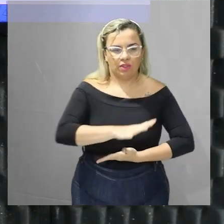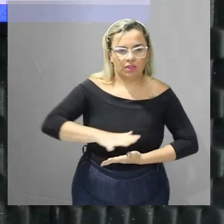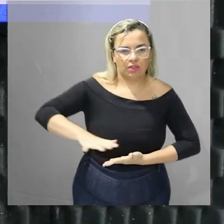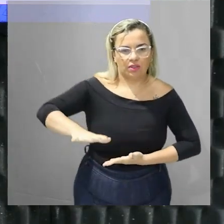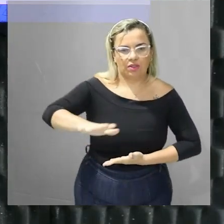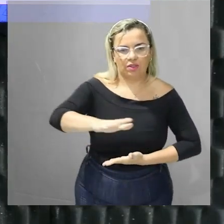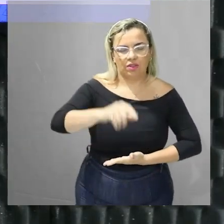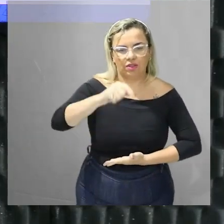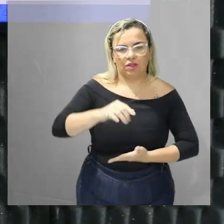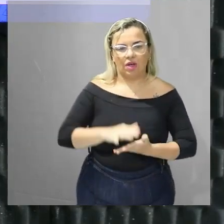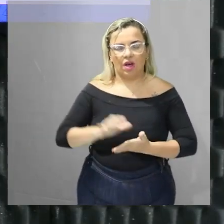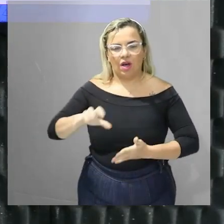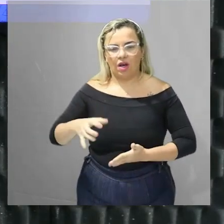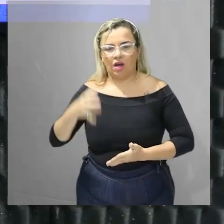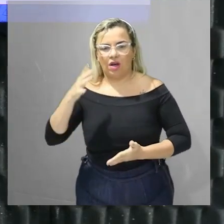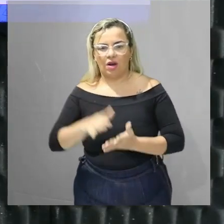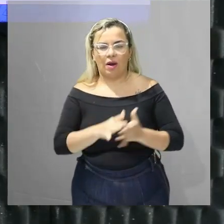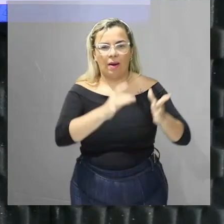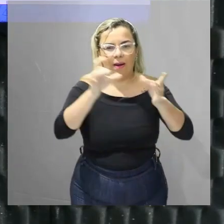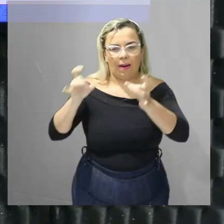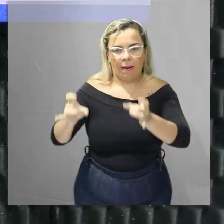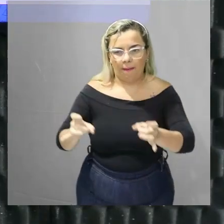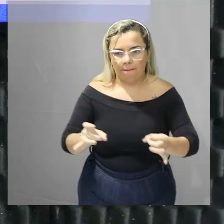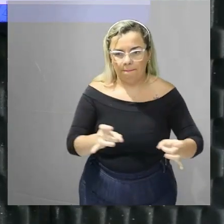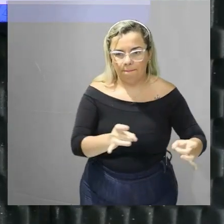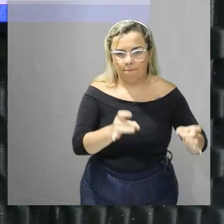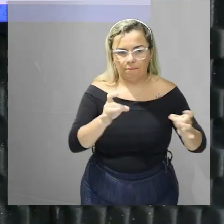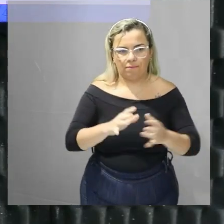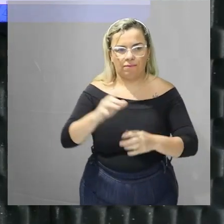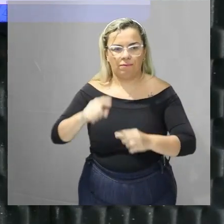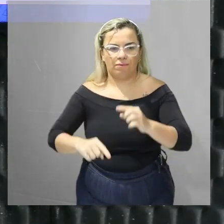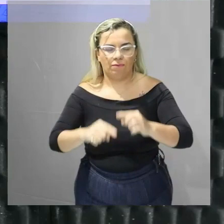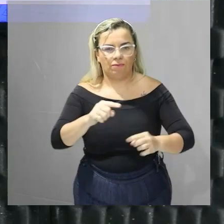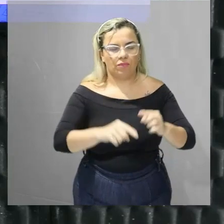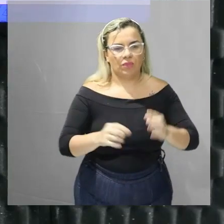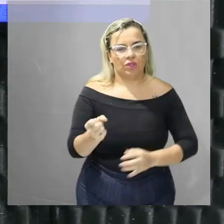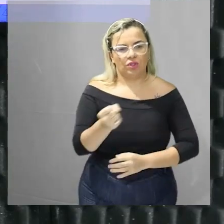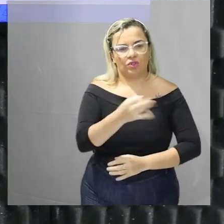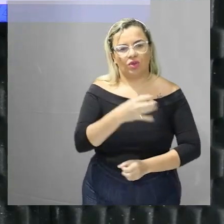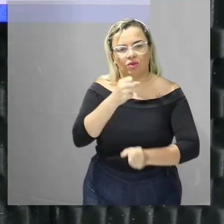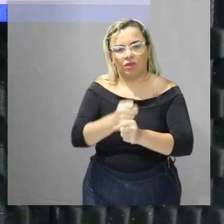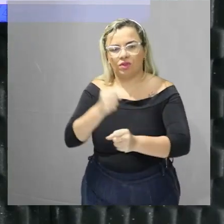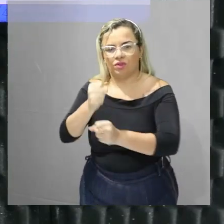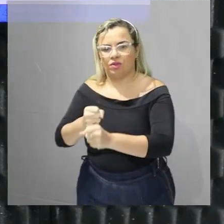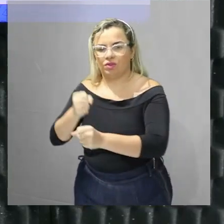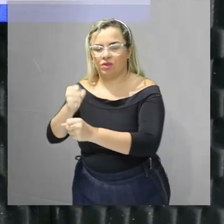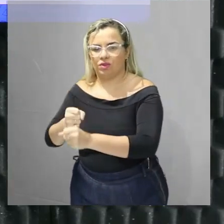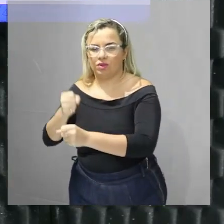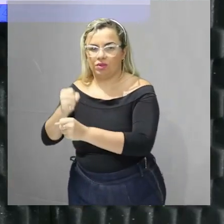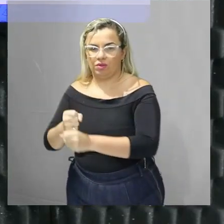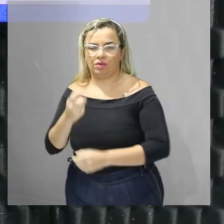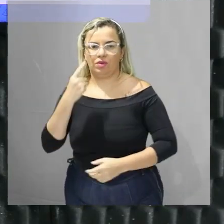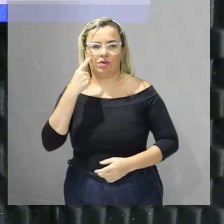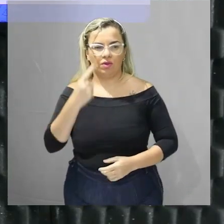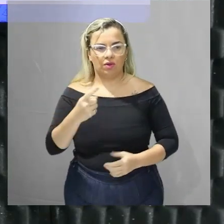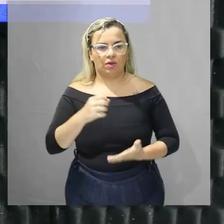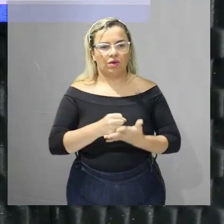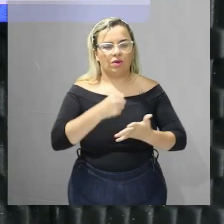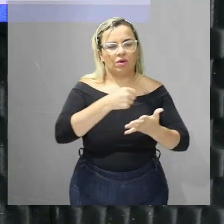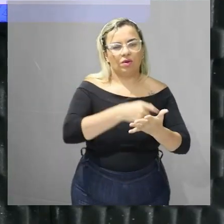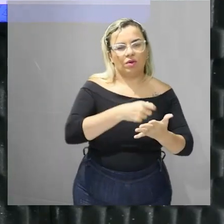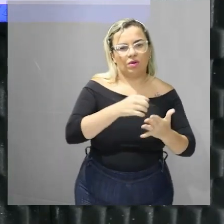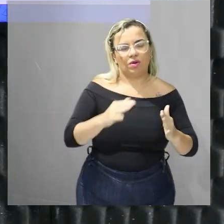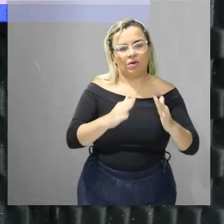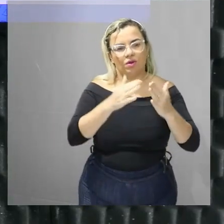prestígio, com a produção e ou a renovação de construções. Veja bem, ele está dizendo que o consumo de